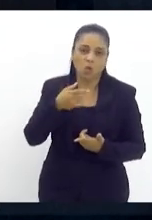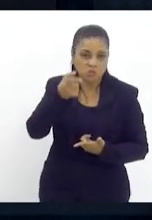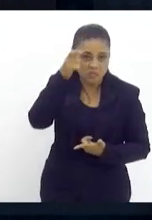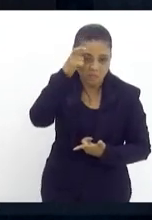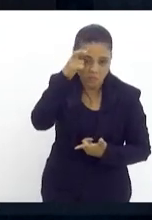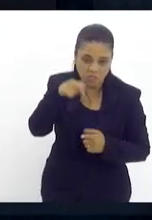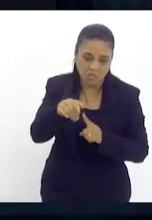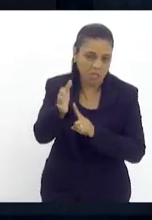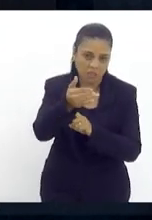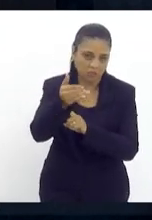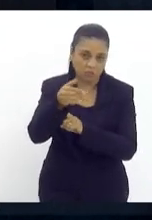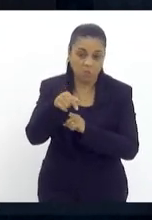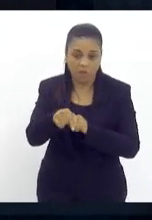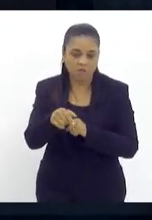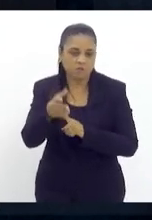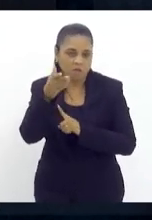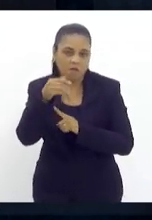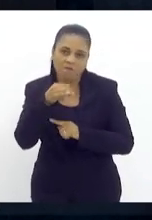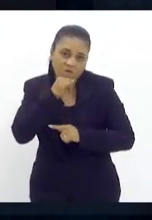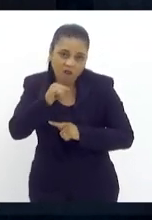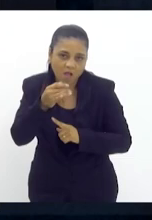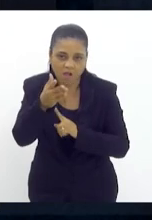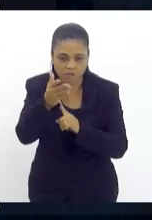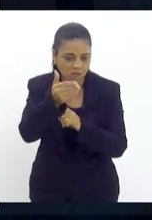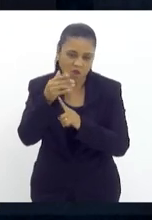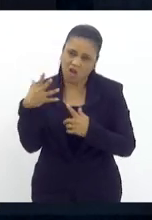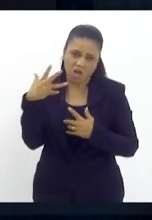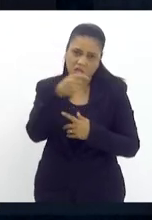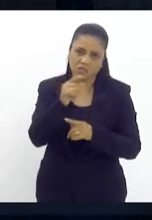eu também não posso dizer que a tecnologia é linda e